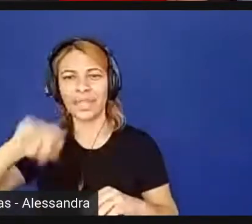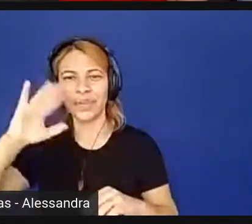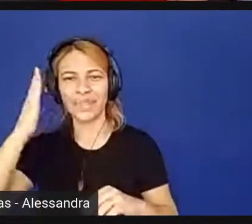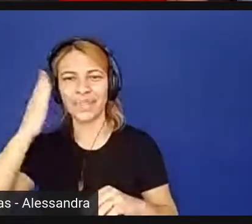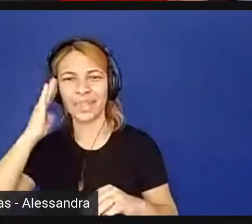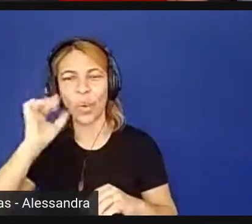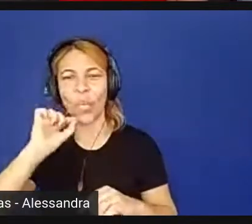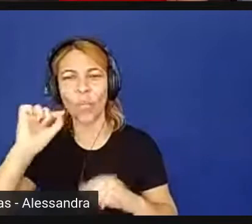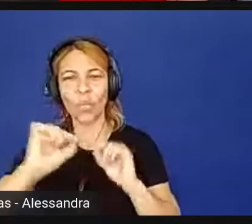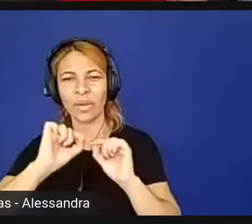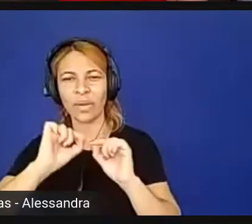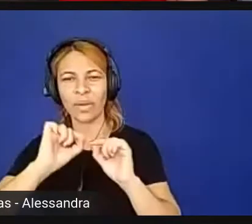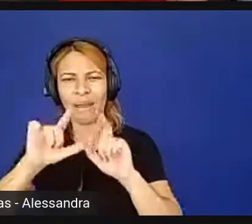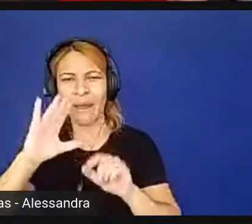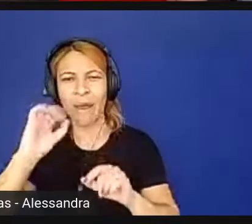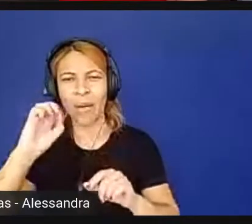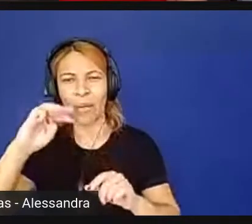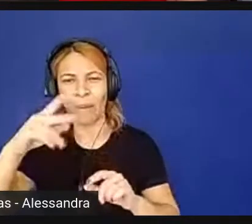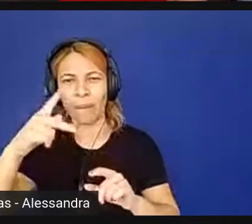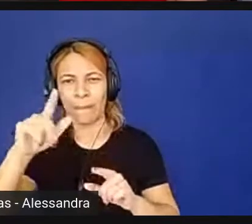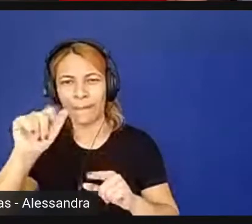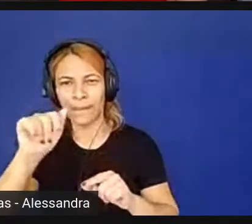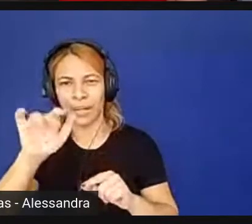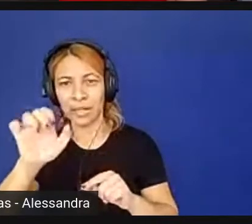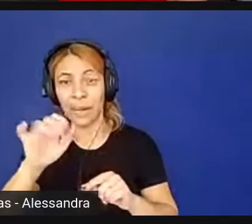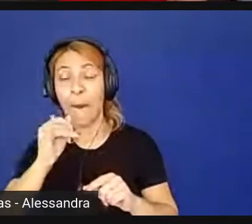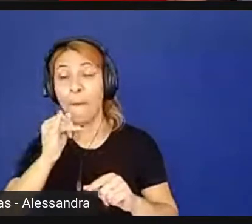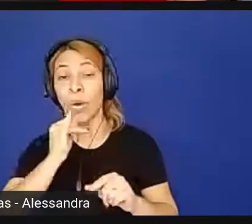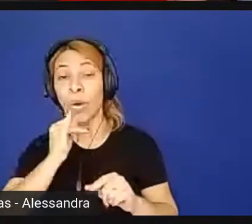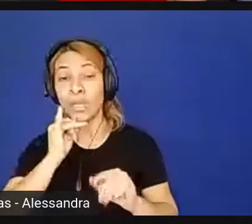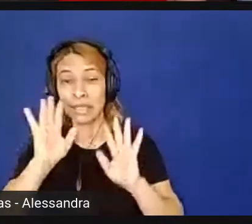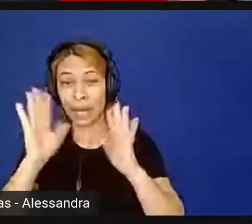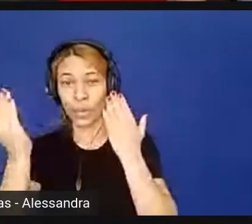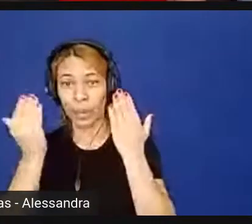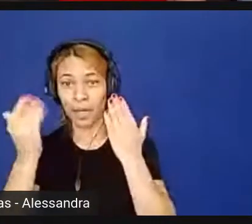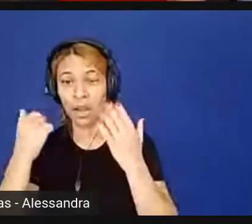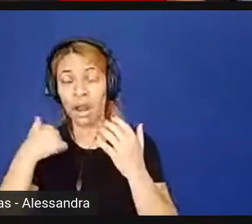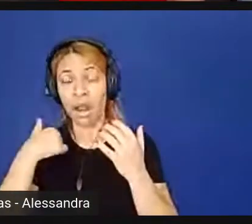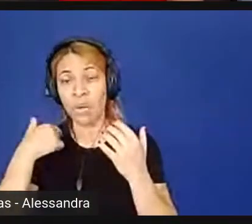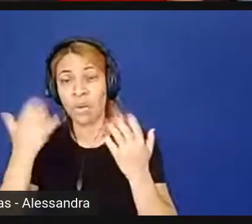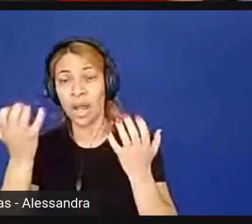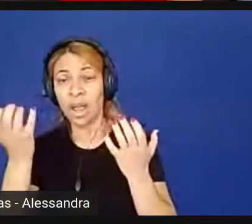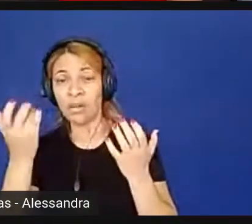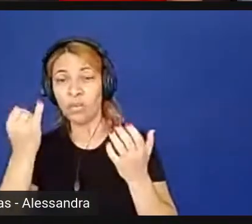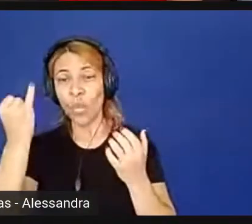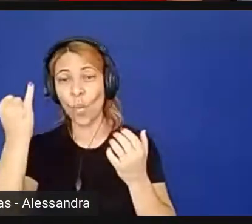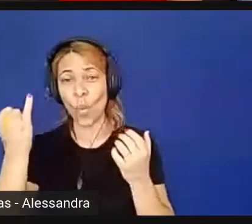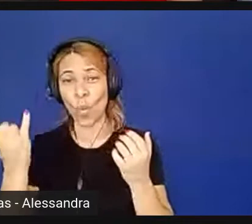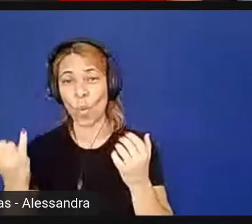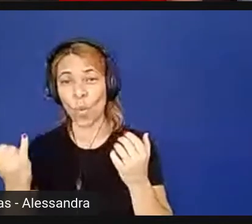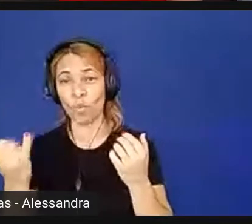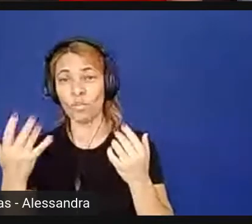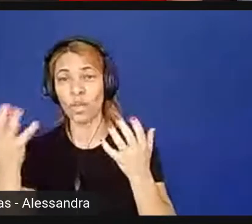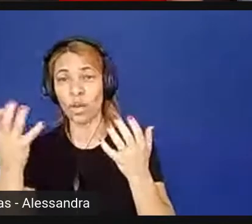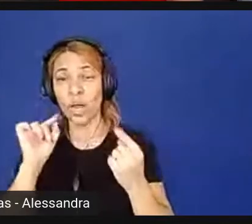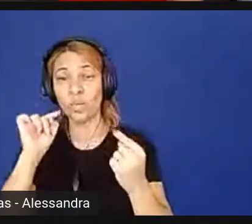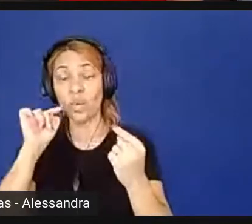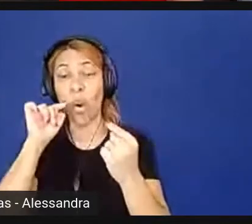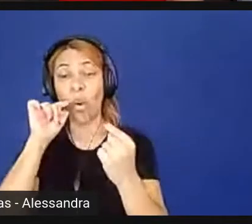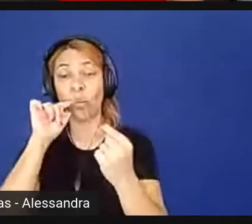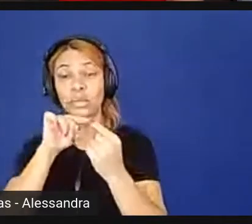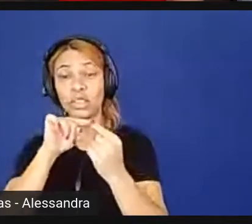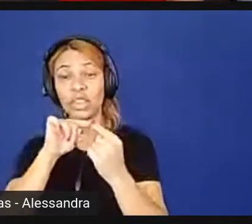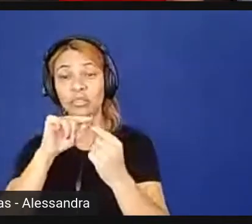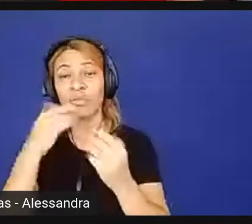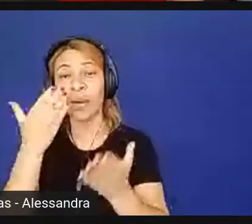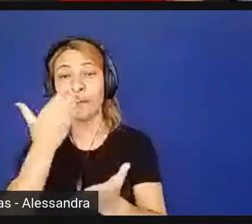Vamos supor que eu quero perder peso. Quero perder peso e eu tenho um objetivo, meta. Vou perder 10 quilos